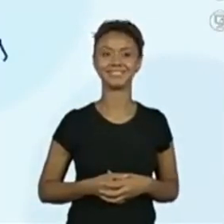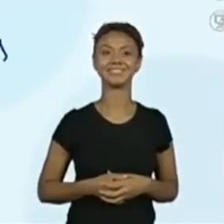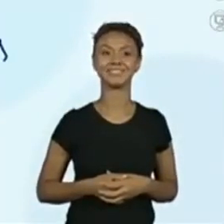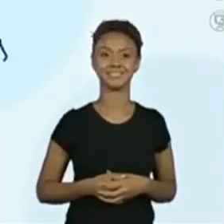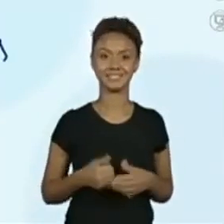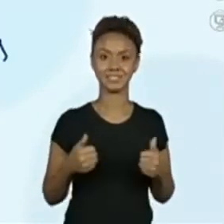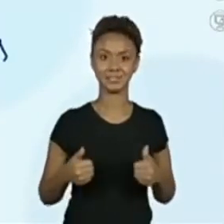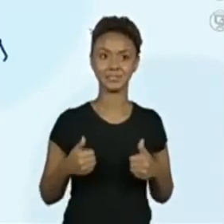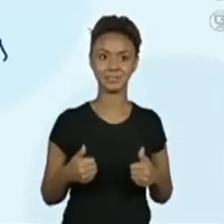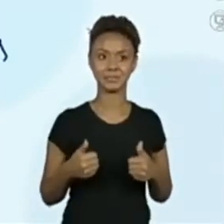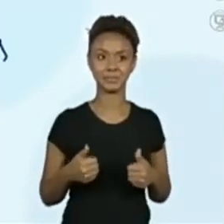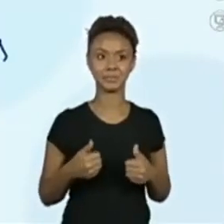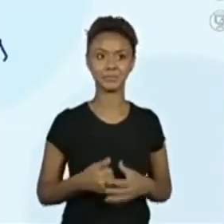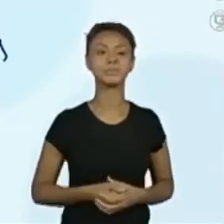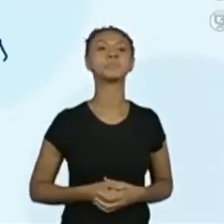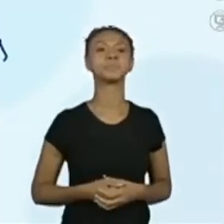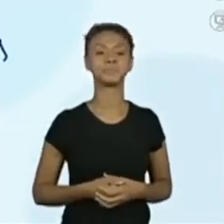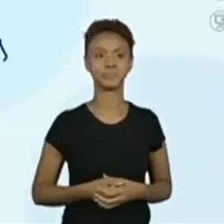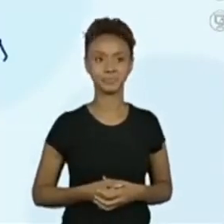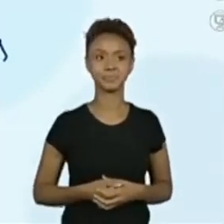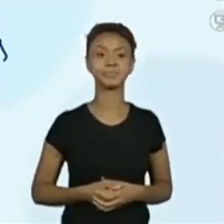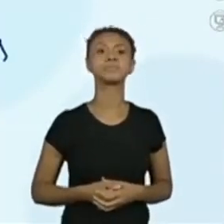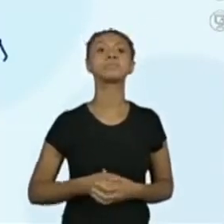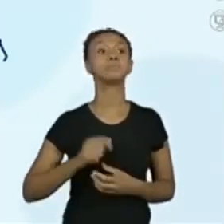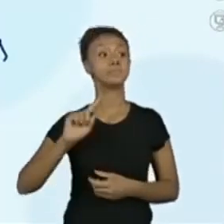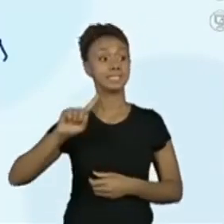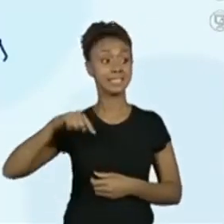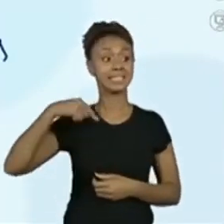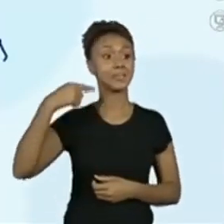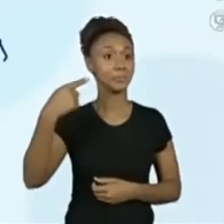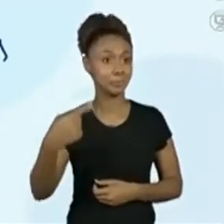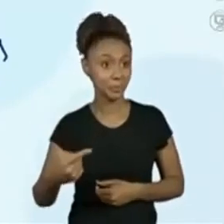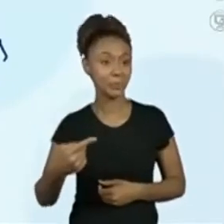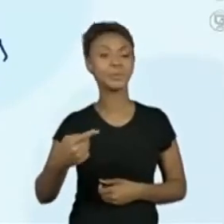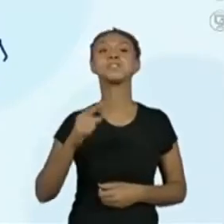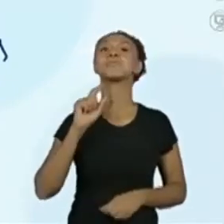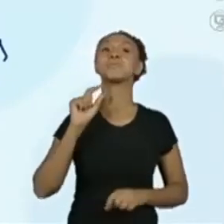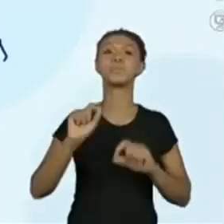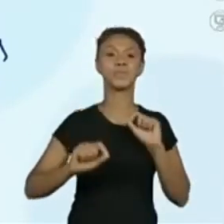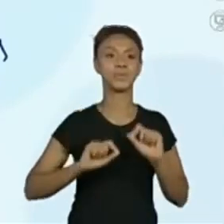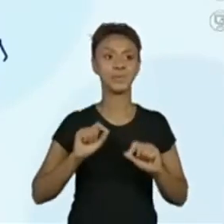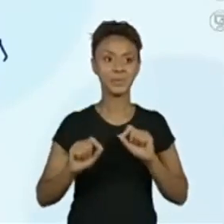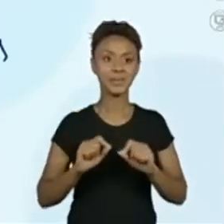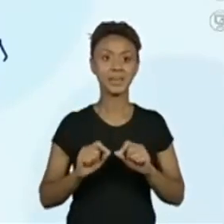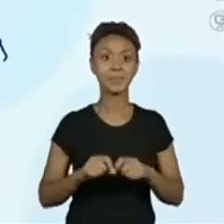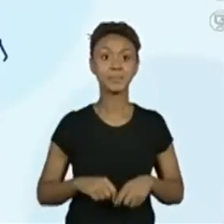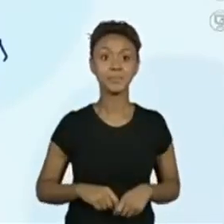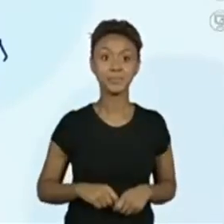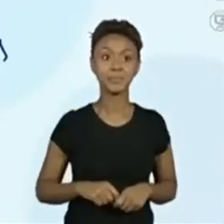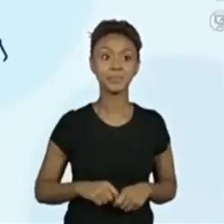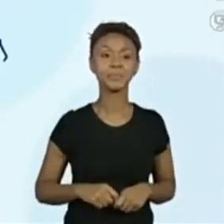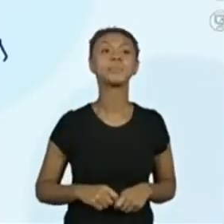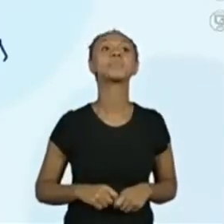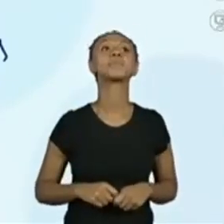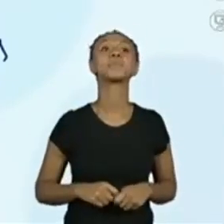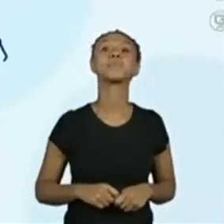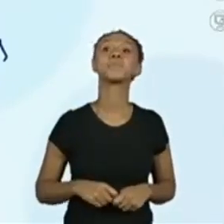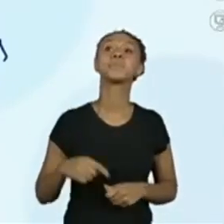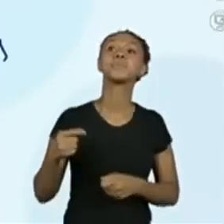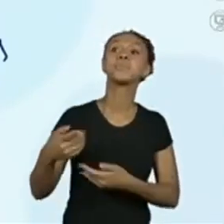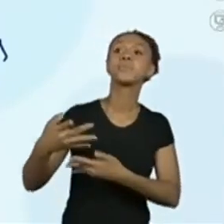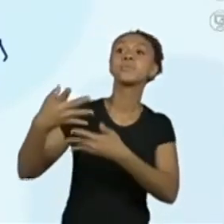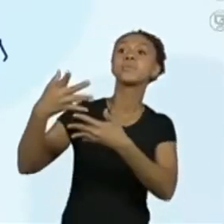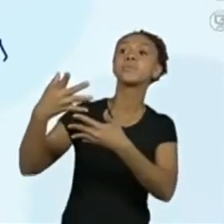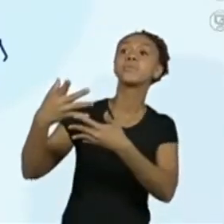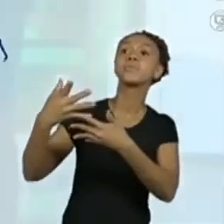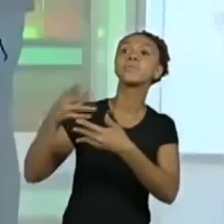Sim. Depois que a gente falou stop e apresentou os dedos, o que, que a gente fez? A gente tem a contribuição lá que falaram